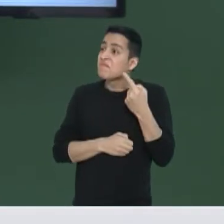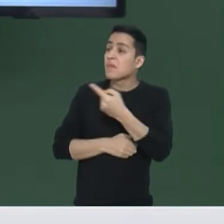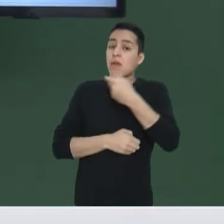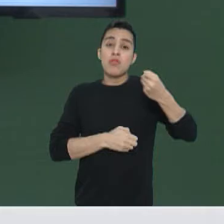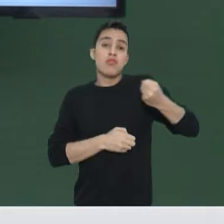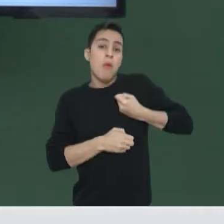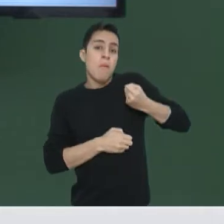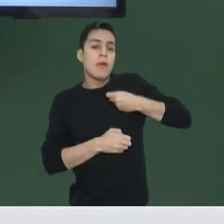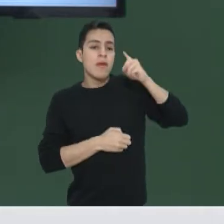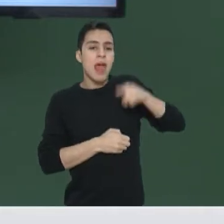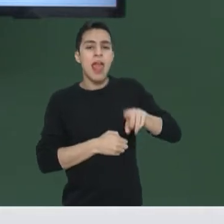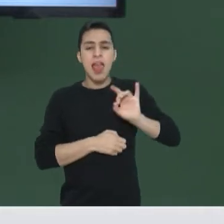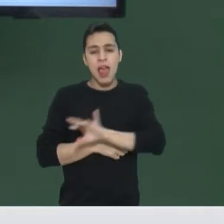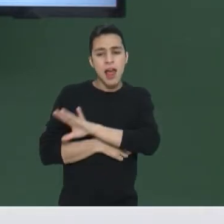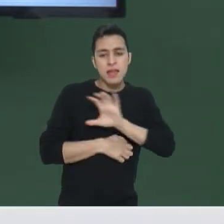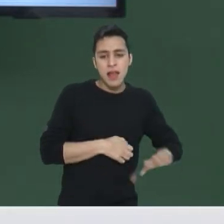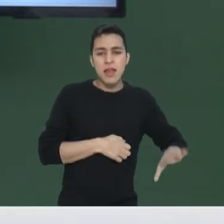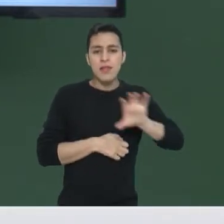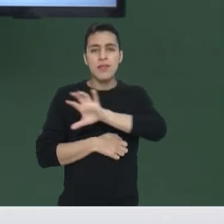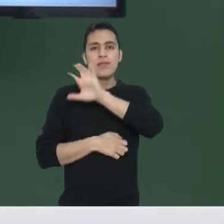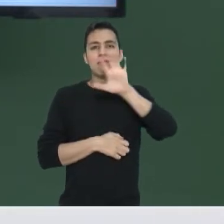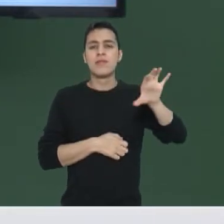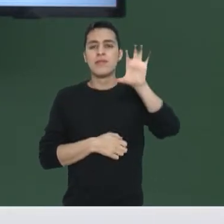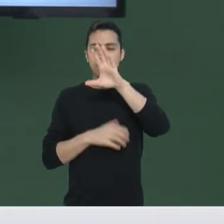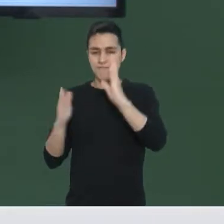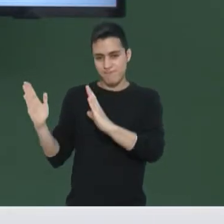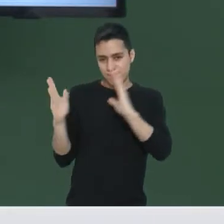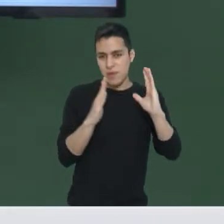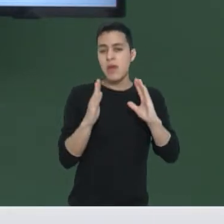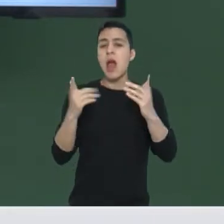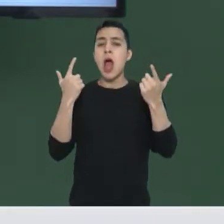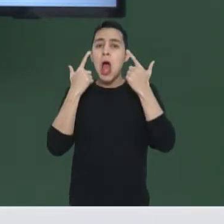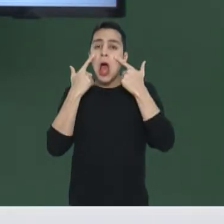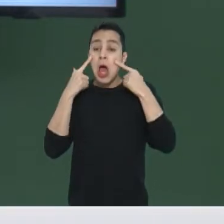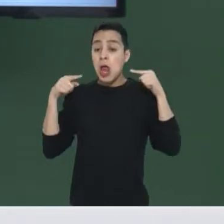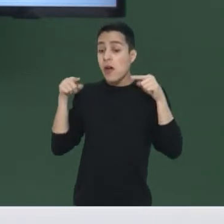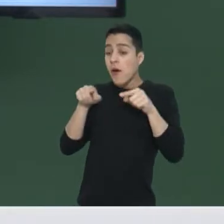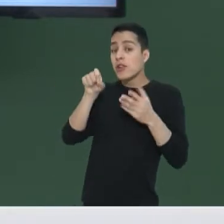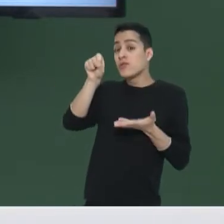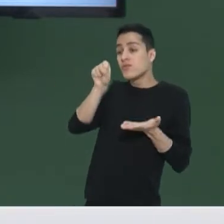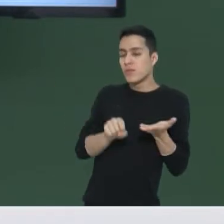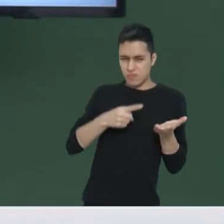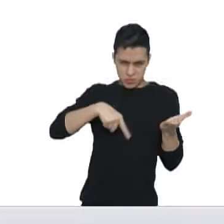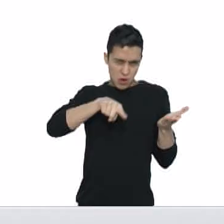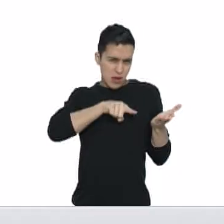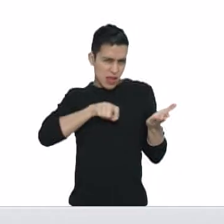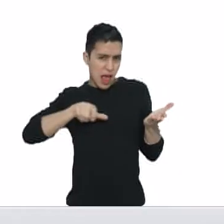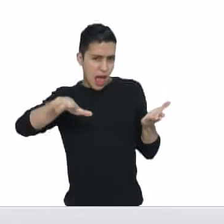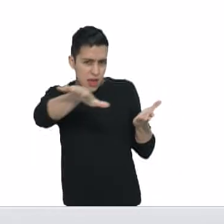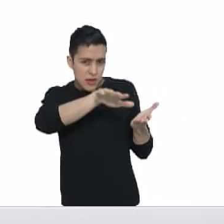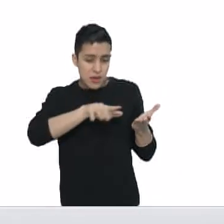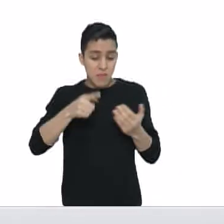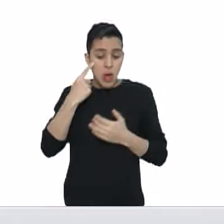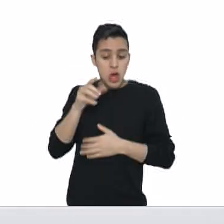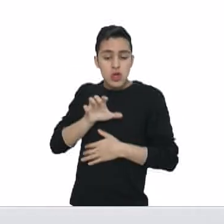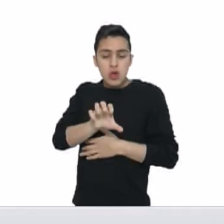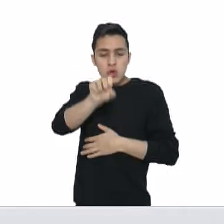de cada região, certo? Vamos para a região sul, que é a nossa. Vamos ler. A região sul nós